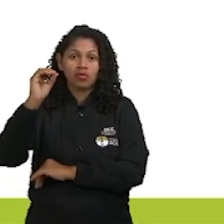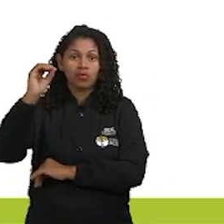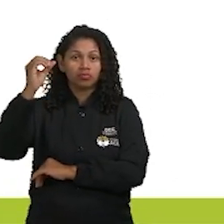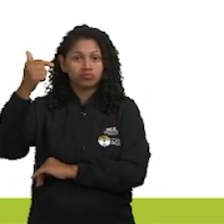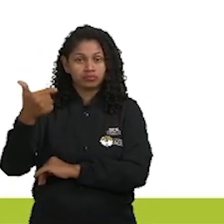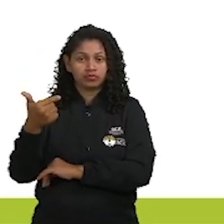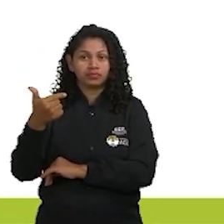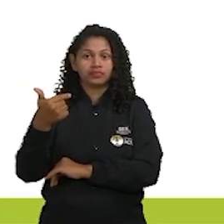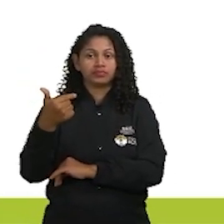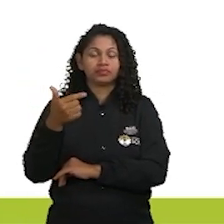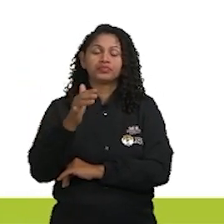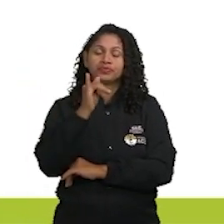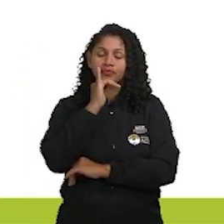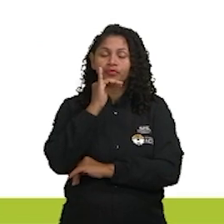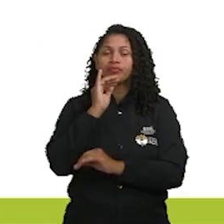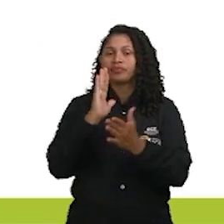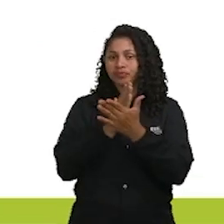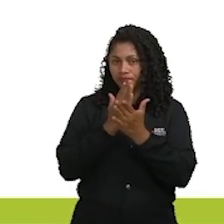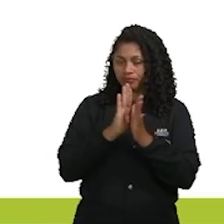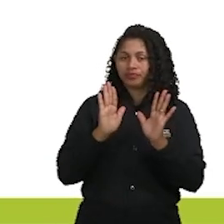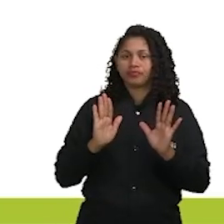Na2O2 são exemplos.